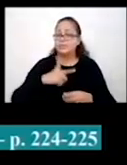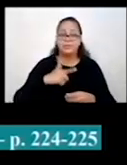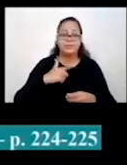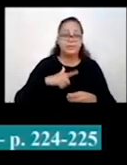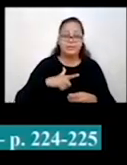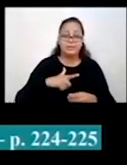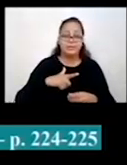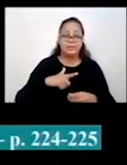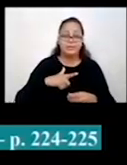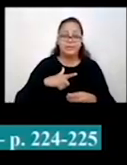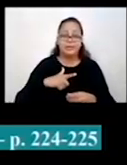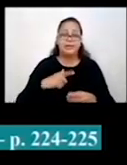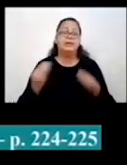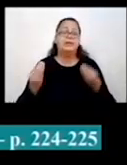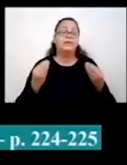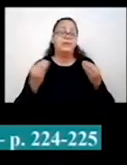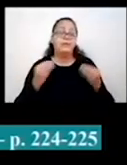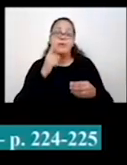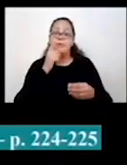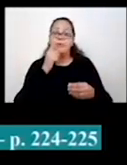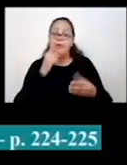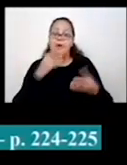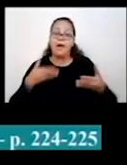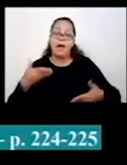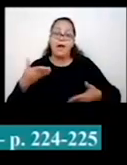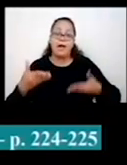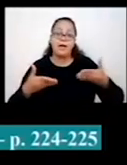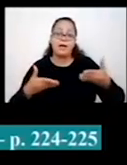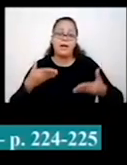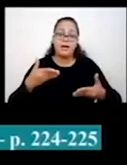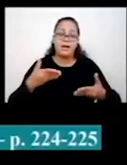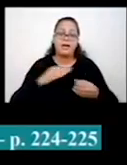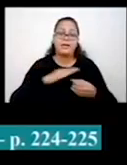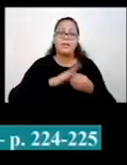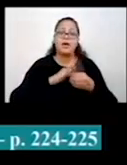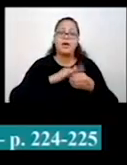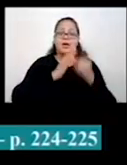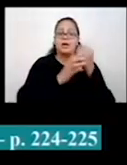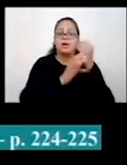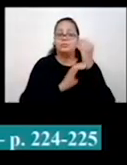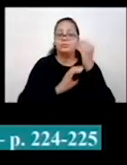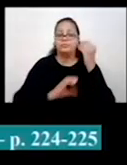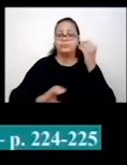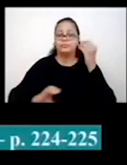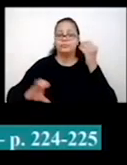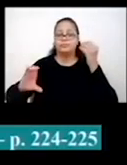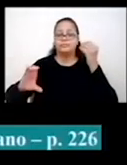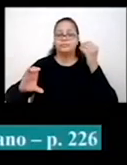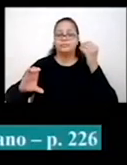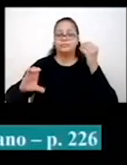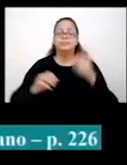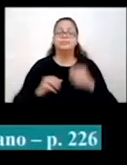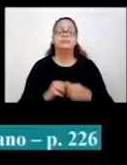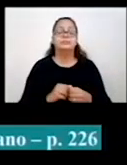acesso a serviços essenciais, né, como água tratada, acesso à rede de esgoto, etc.